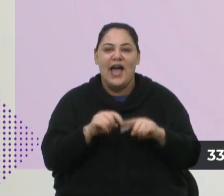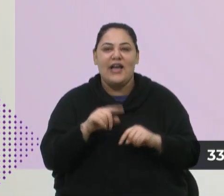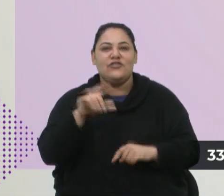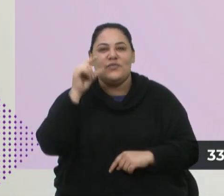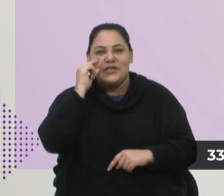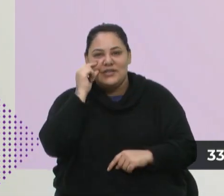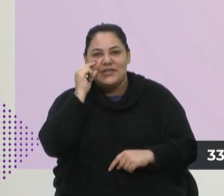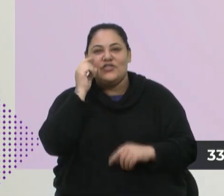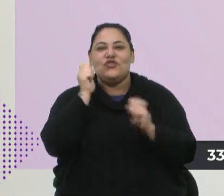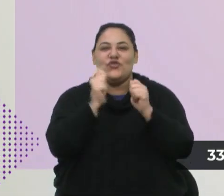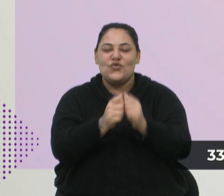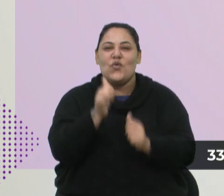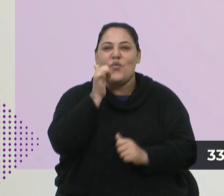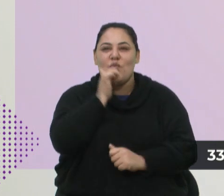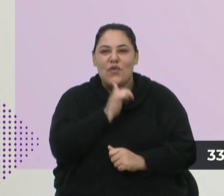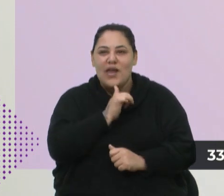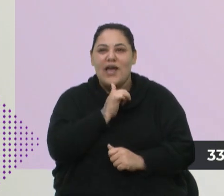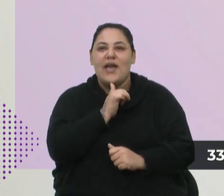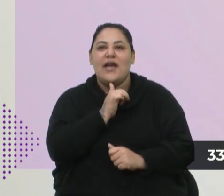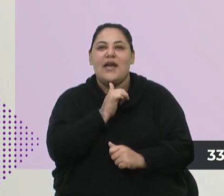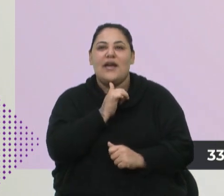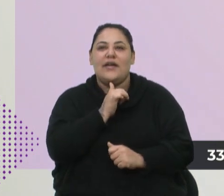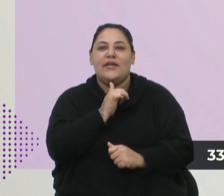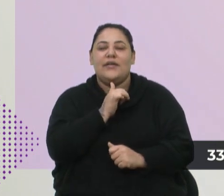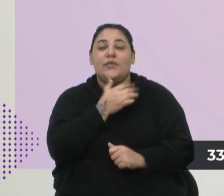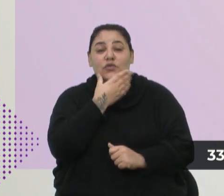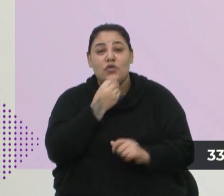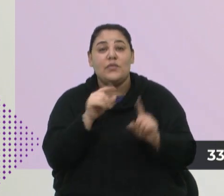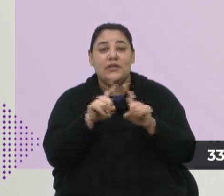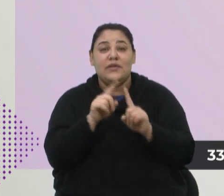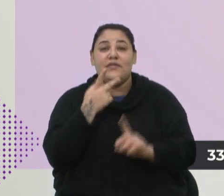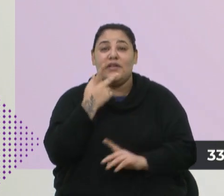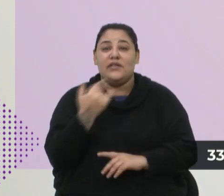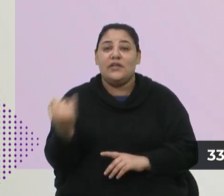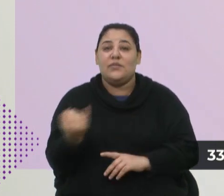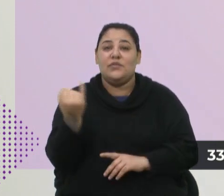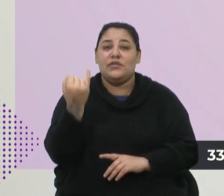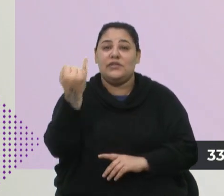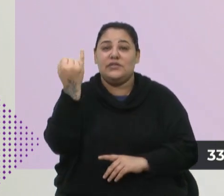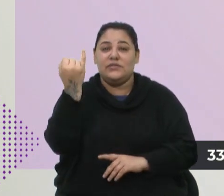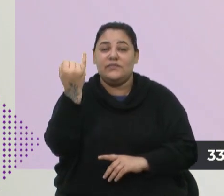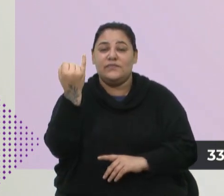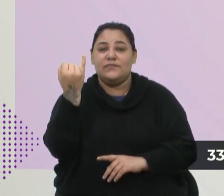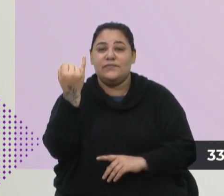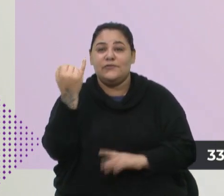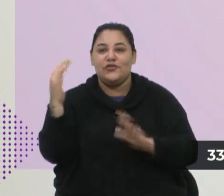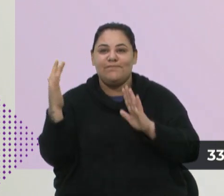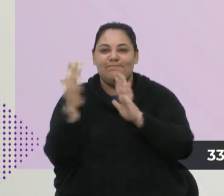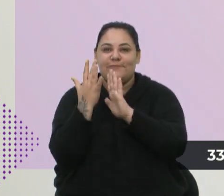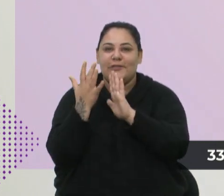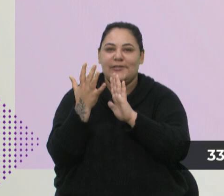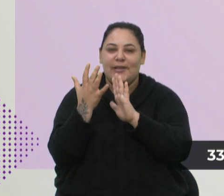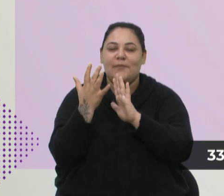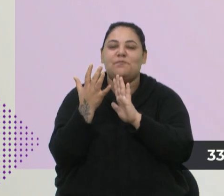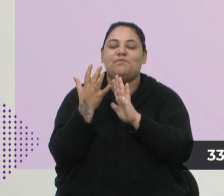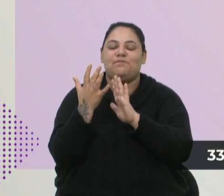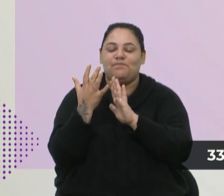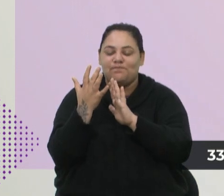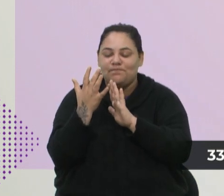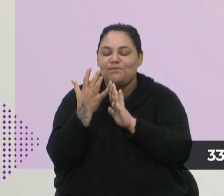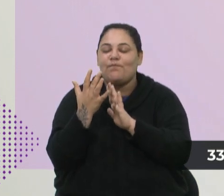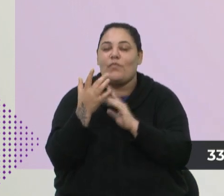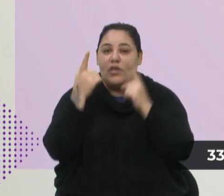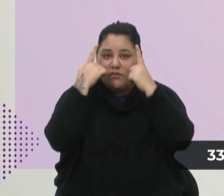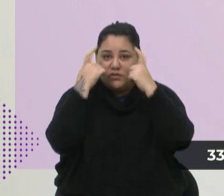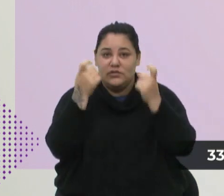as mulheres, com os homens, falando da importância de se combater todas as formas de violência, distribuindo